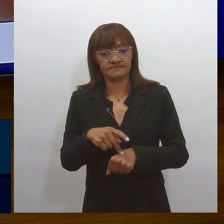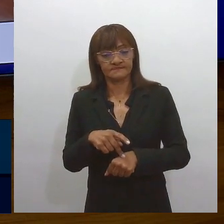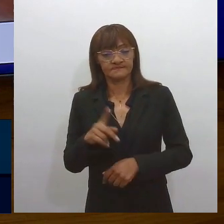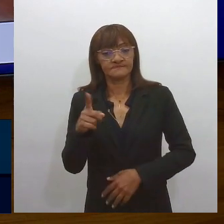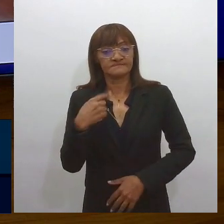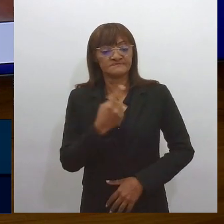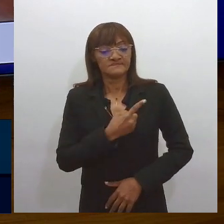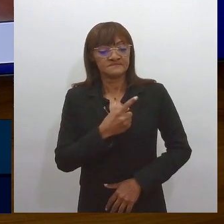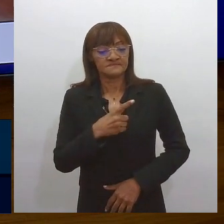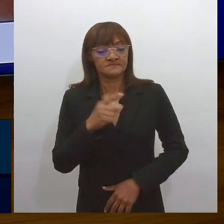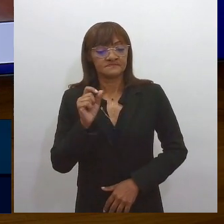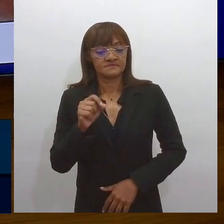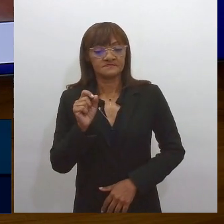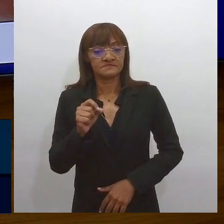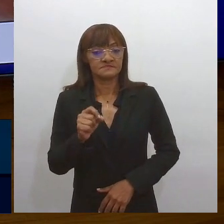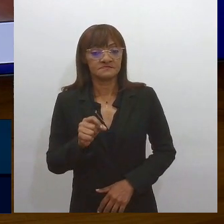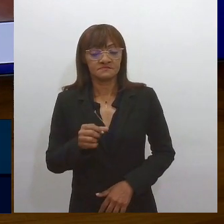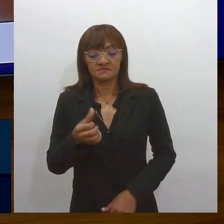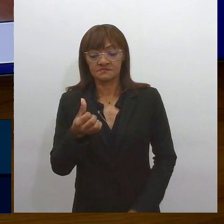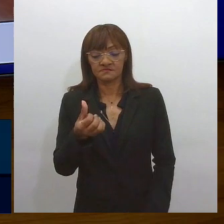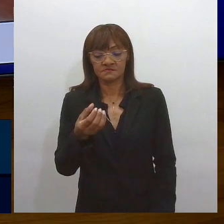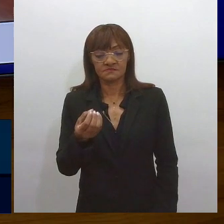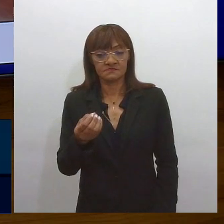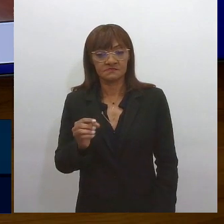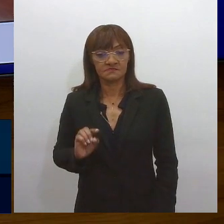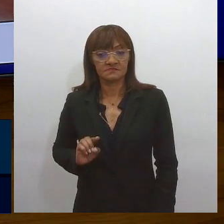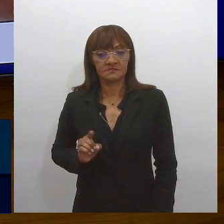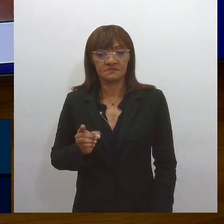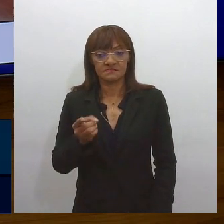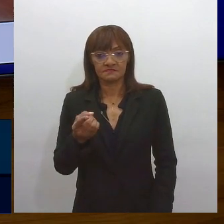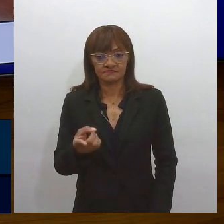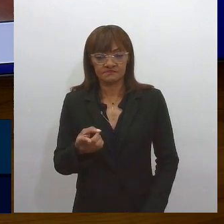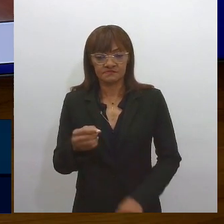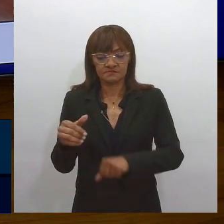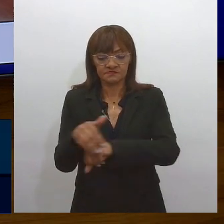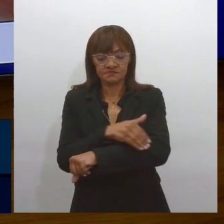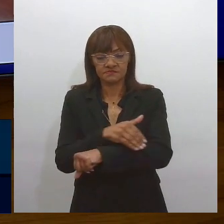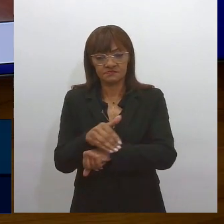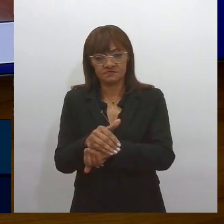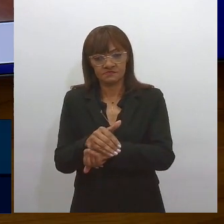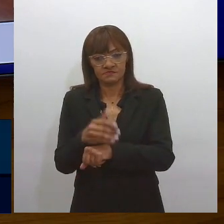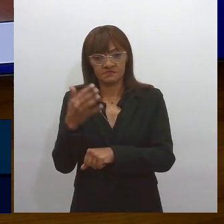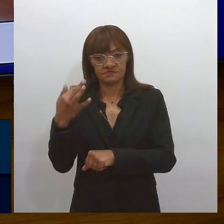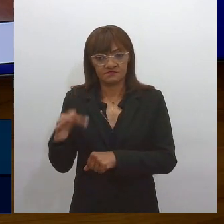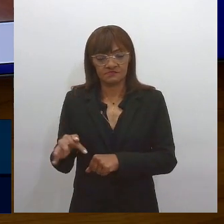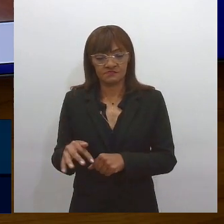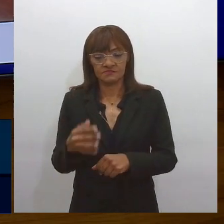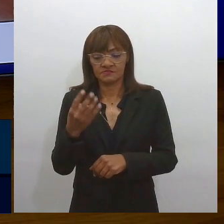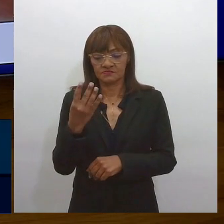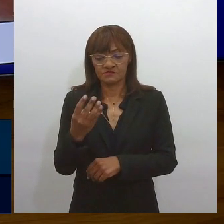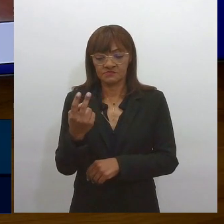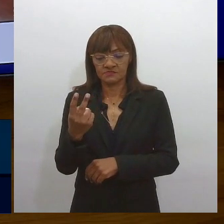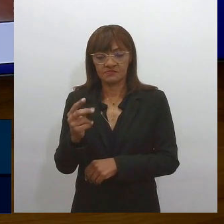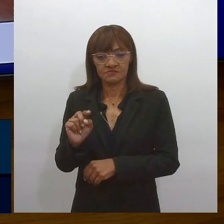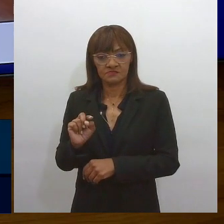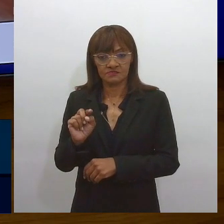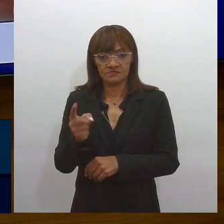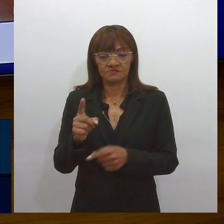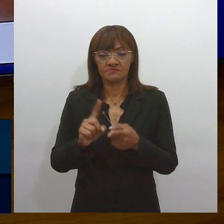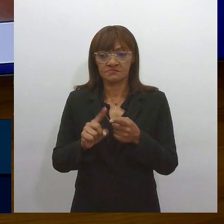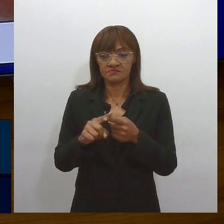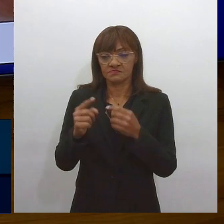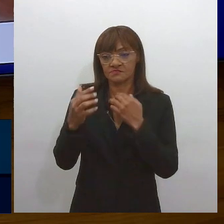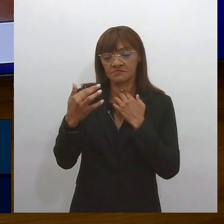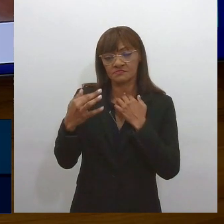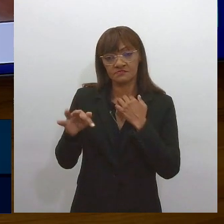de rodovias federais os 42.000 km de hidrovias Federais e os 20 8000 km de